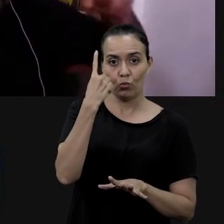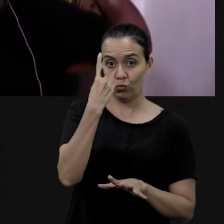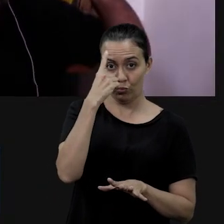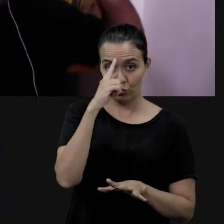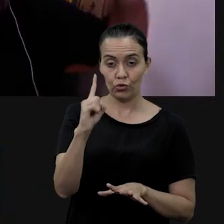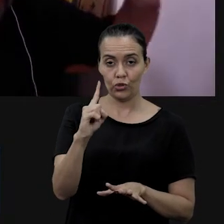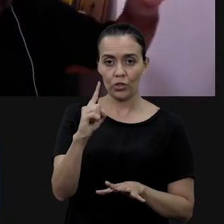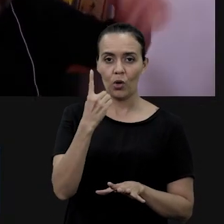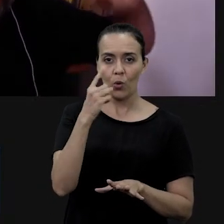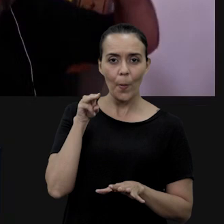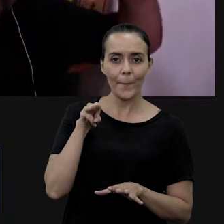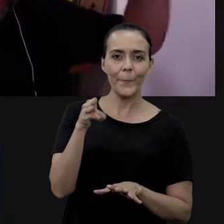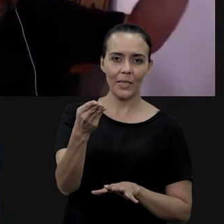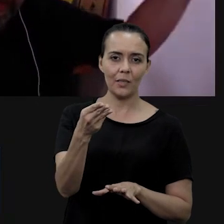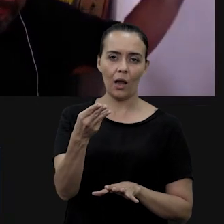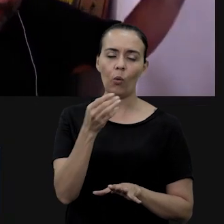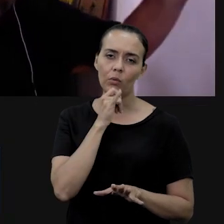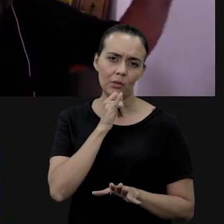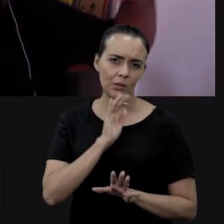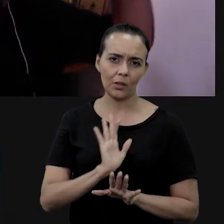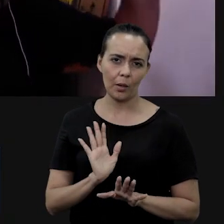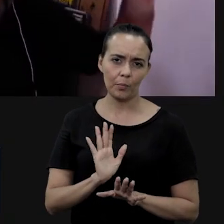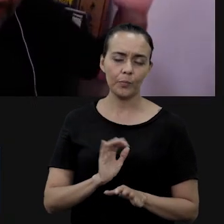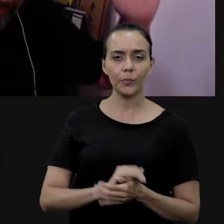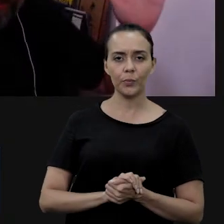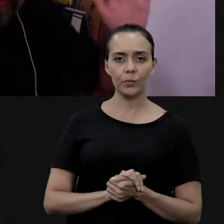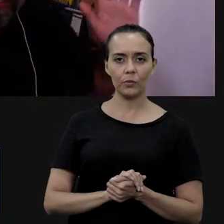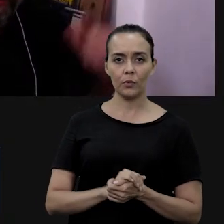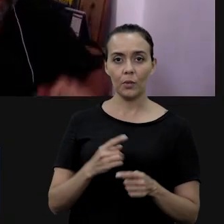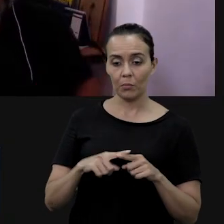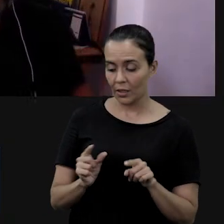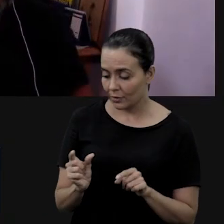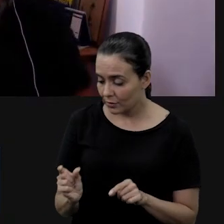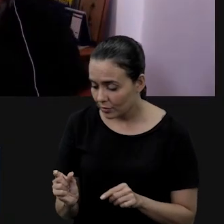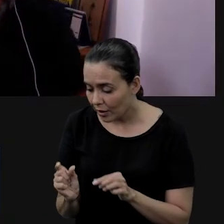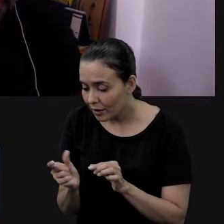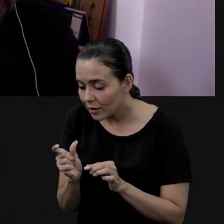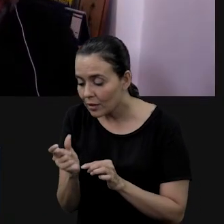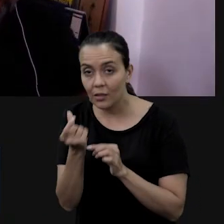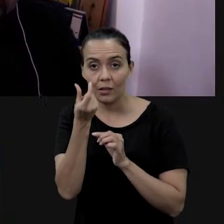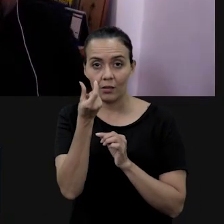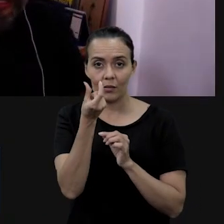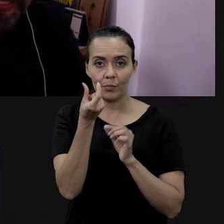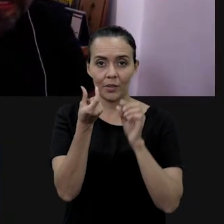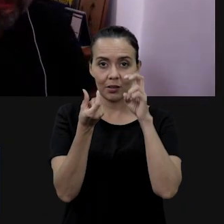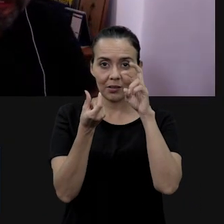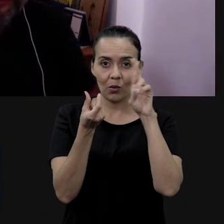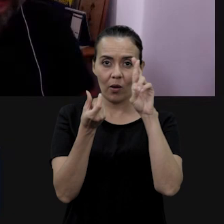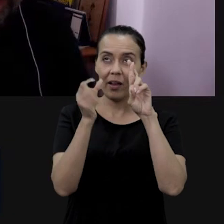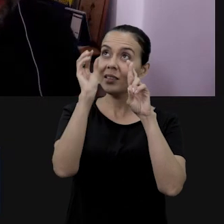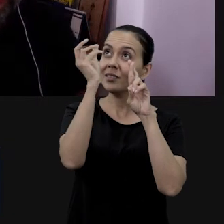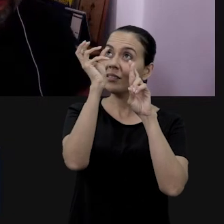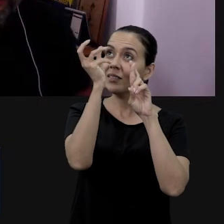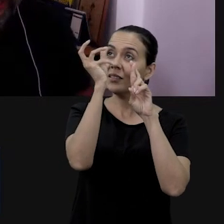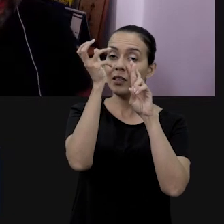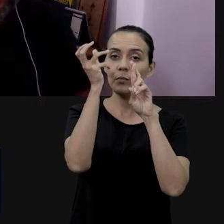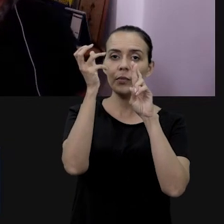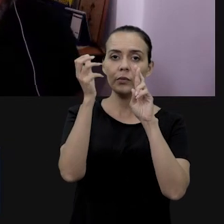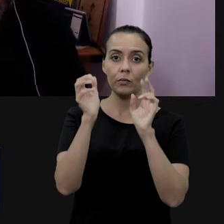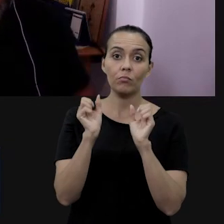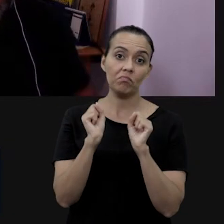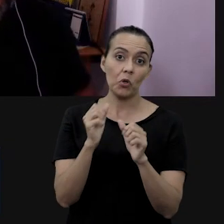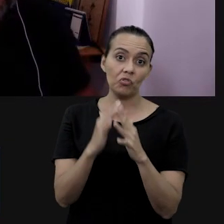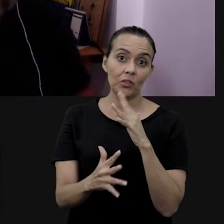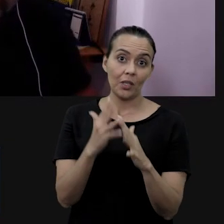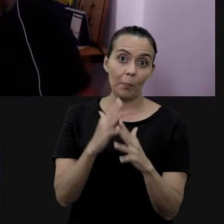vamos dizer que, eu não sei, custa, sei lá, 1 milhão de dinheiros, né? Mas sem aquela lâmpadazinha de